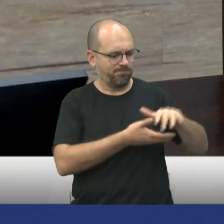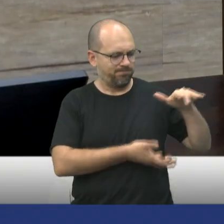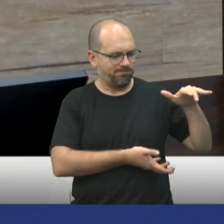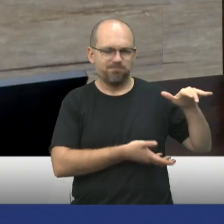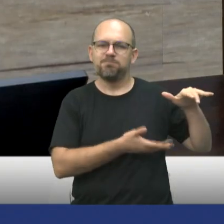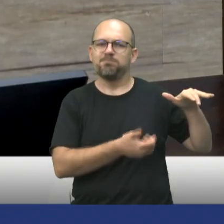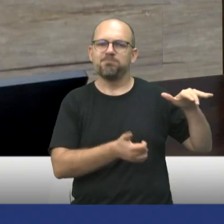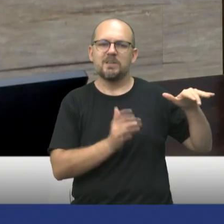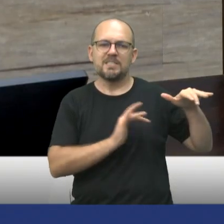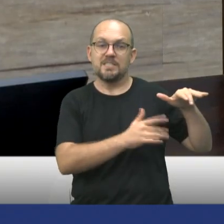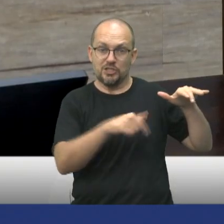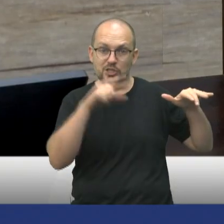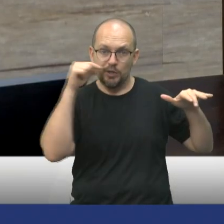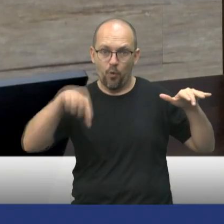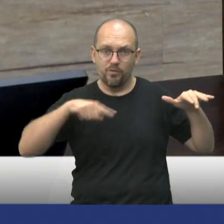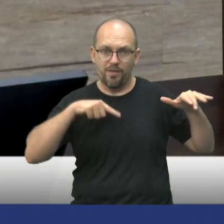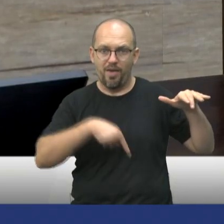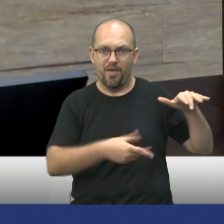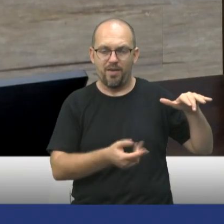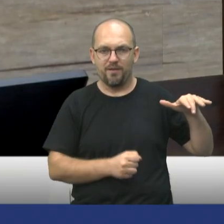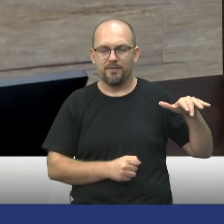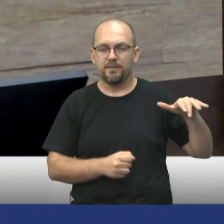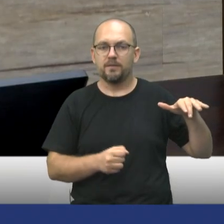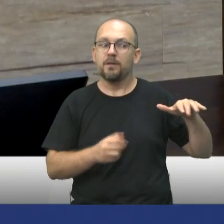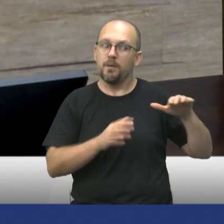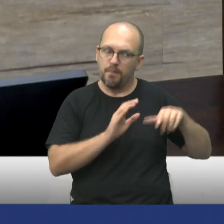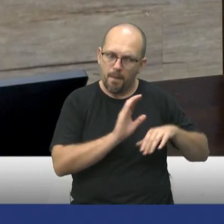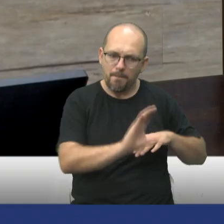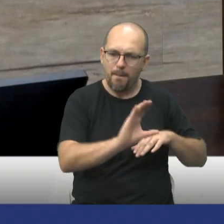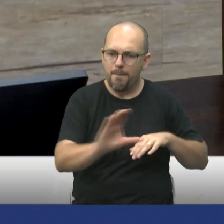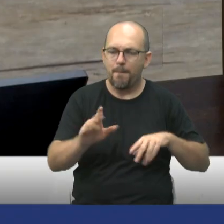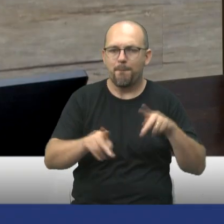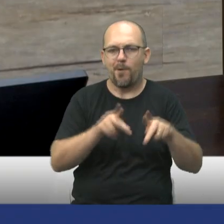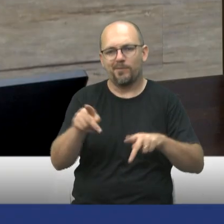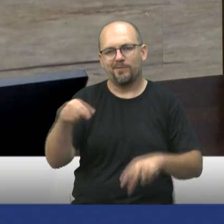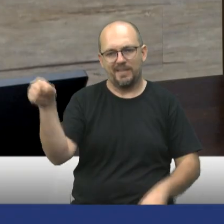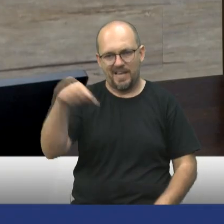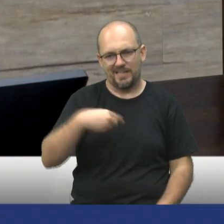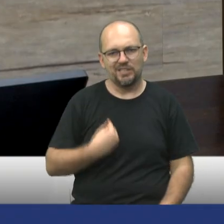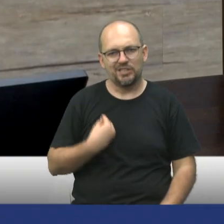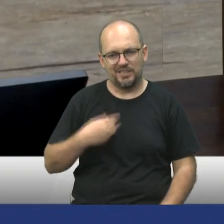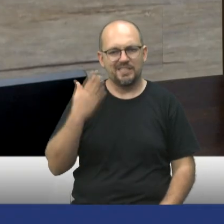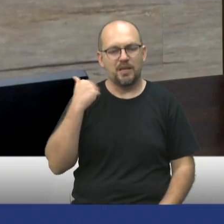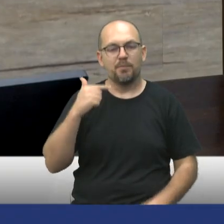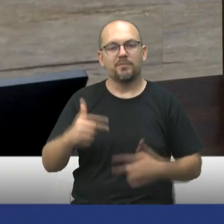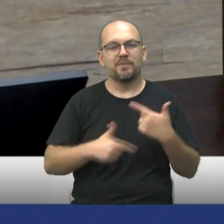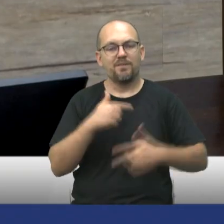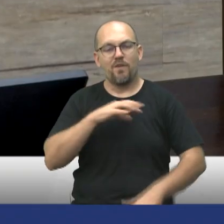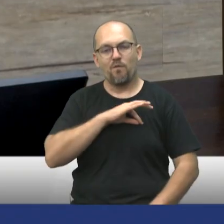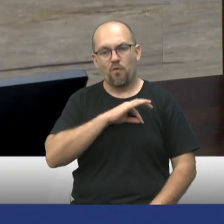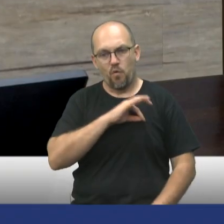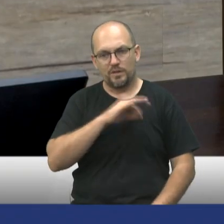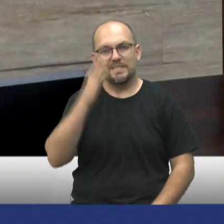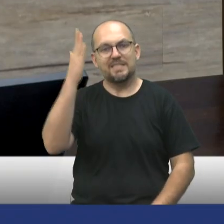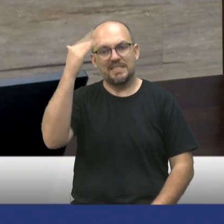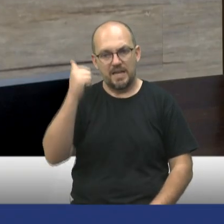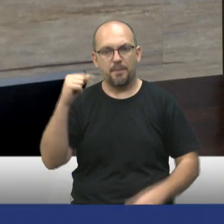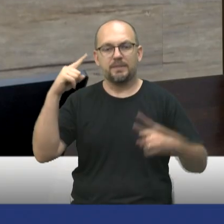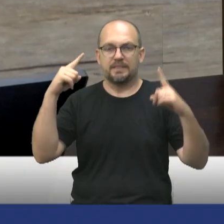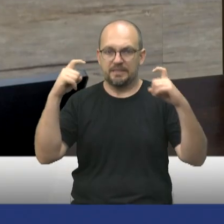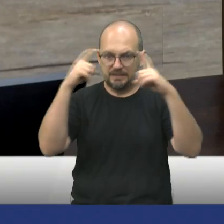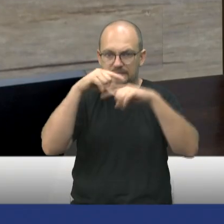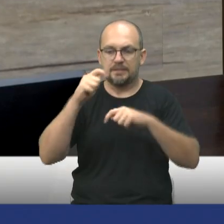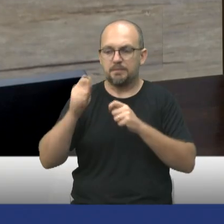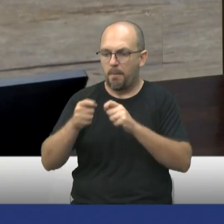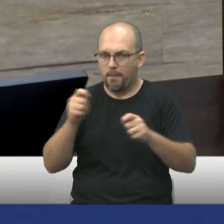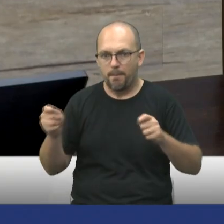E vocês estão aqui, principalmente as entidades, né? A gente sabe do trabalho voluntário, sabe da dificuldade que é, sabe dos compromissos,